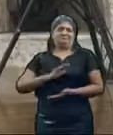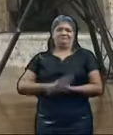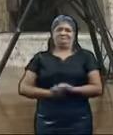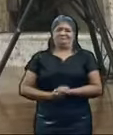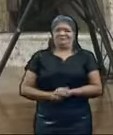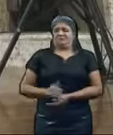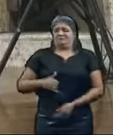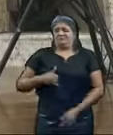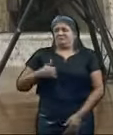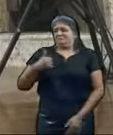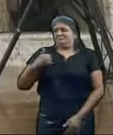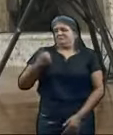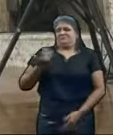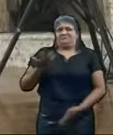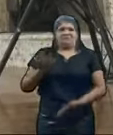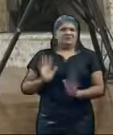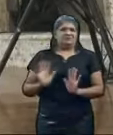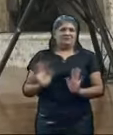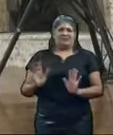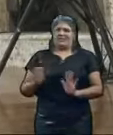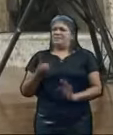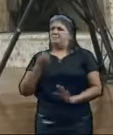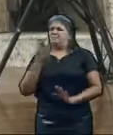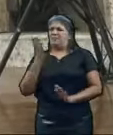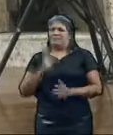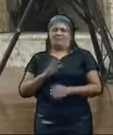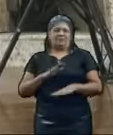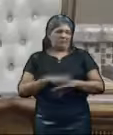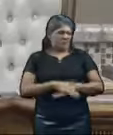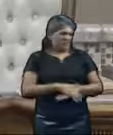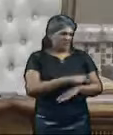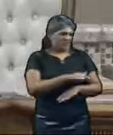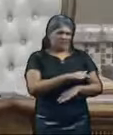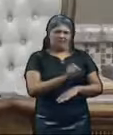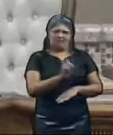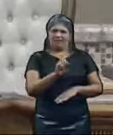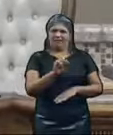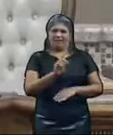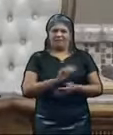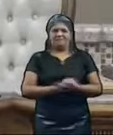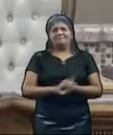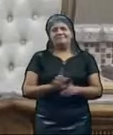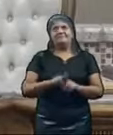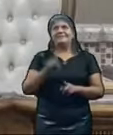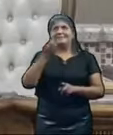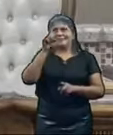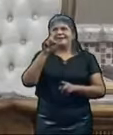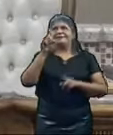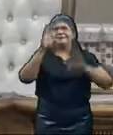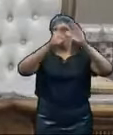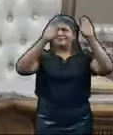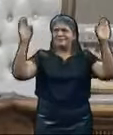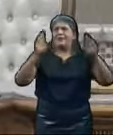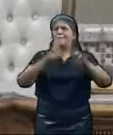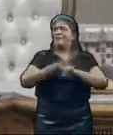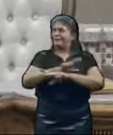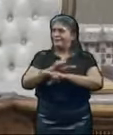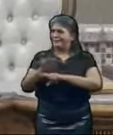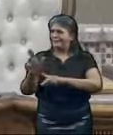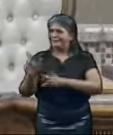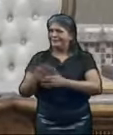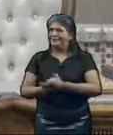parte para cima né não os humildes mas no reino de Deus é tudo diferente tudo diferente